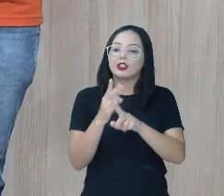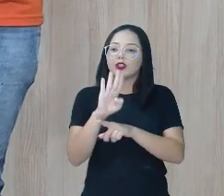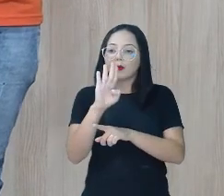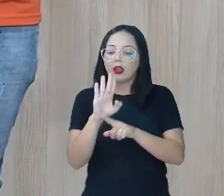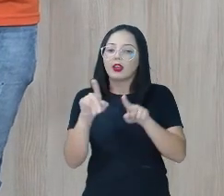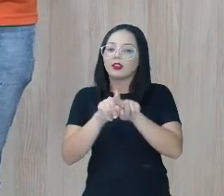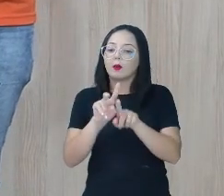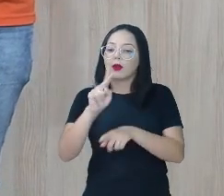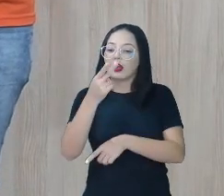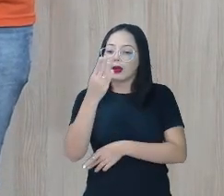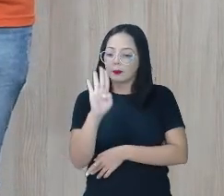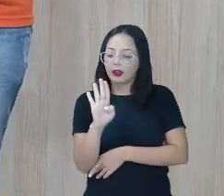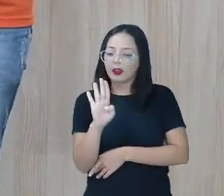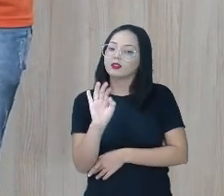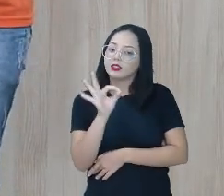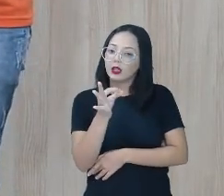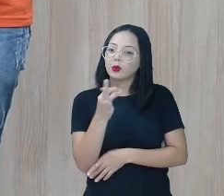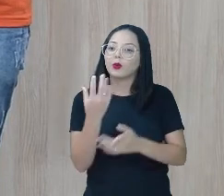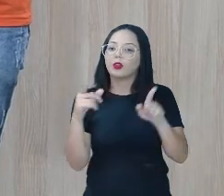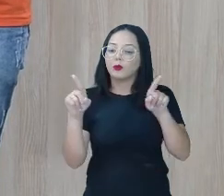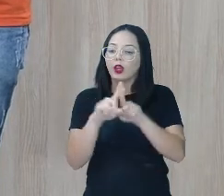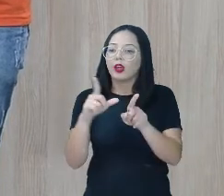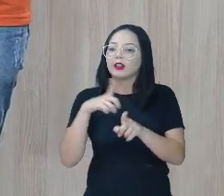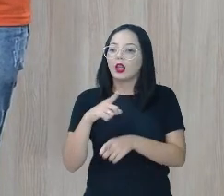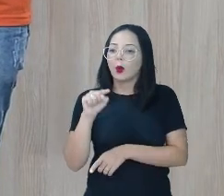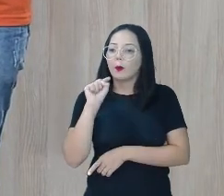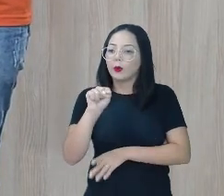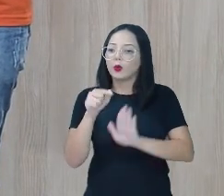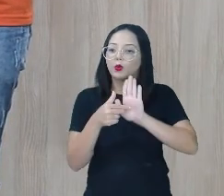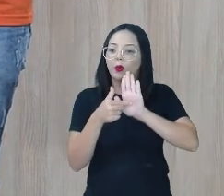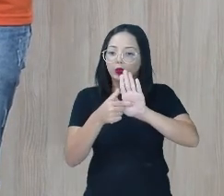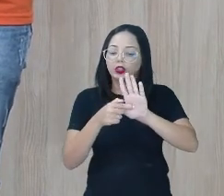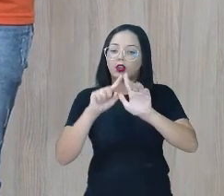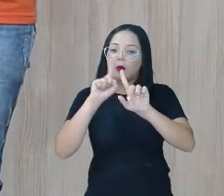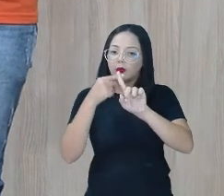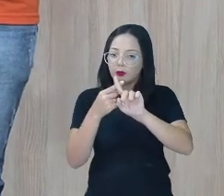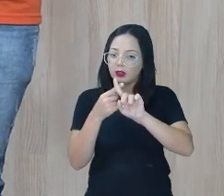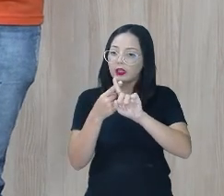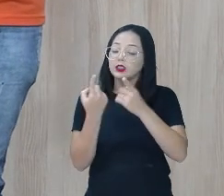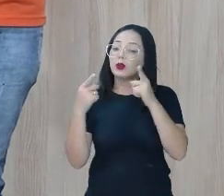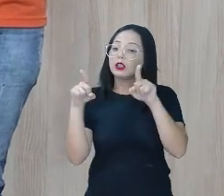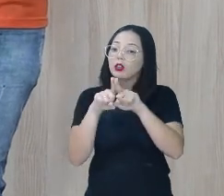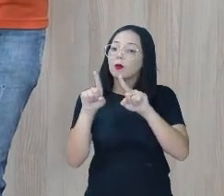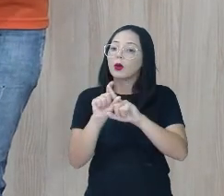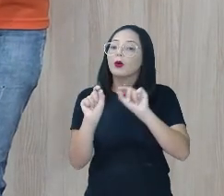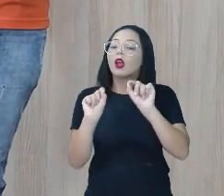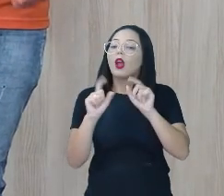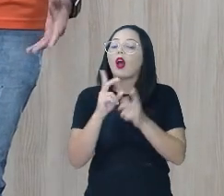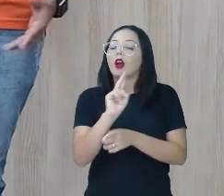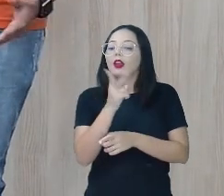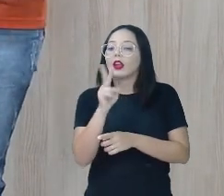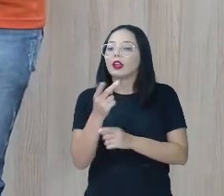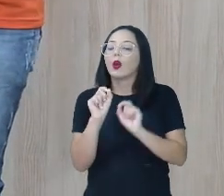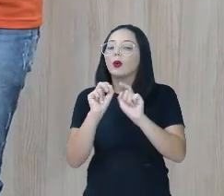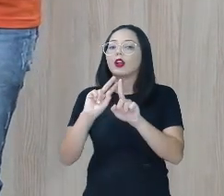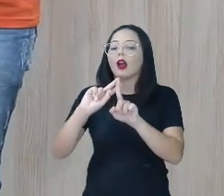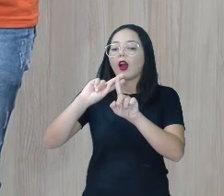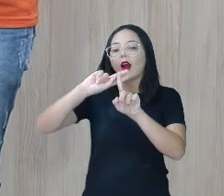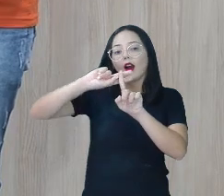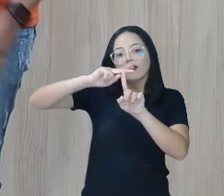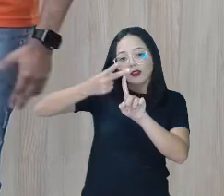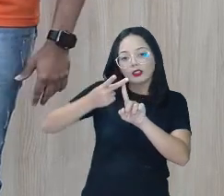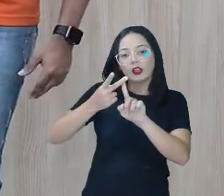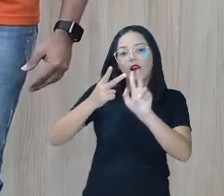B é HB, certo? Tem um pontinho aí indicando uma multiplicação. E quando as letras forem iguais aí, ó, H